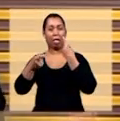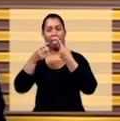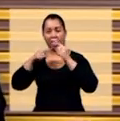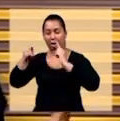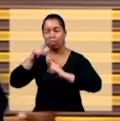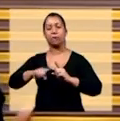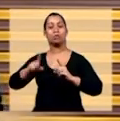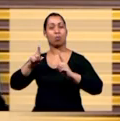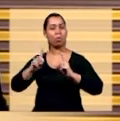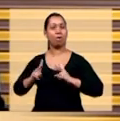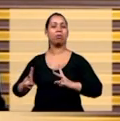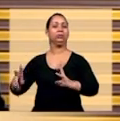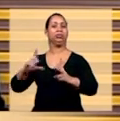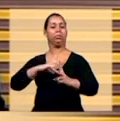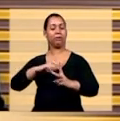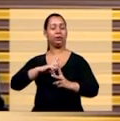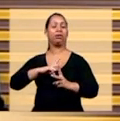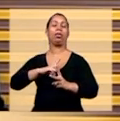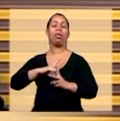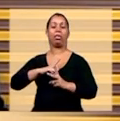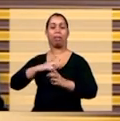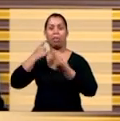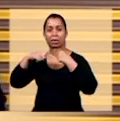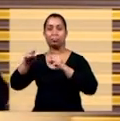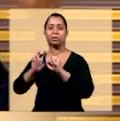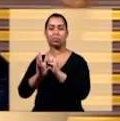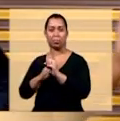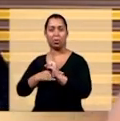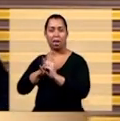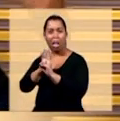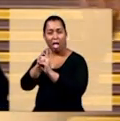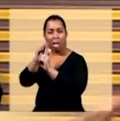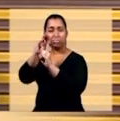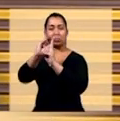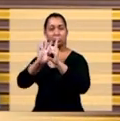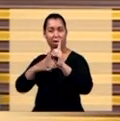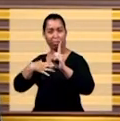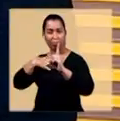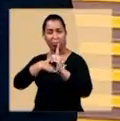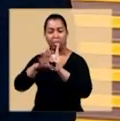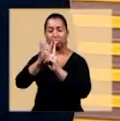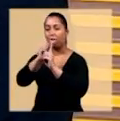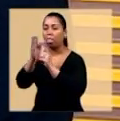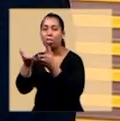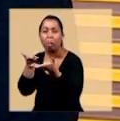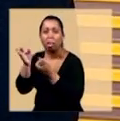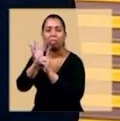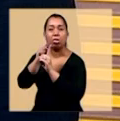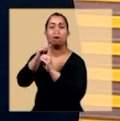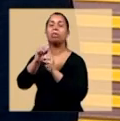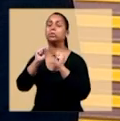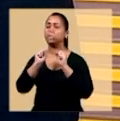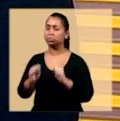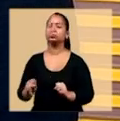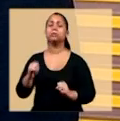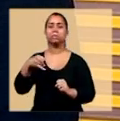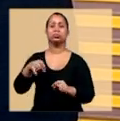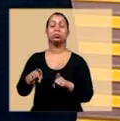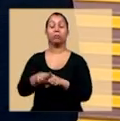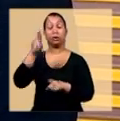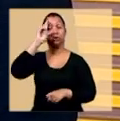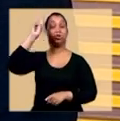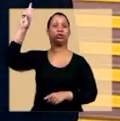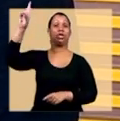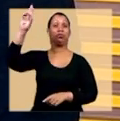assédio? É comum reclamações também por assédio sexual que cheguem até vocês nas empresas? Chega também. De donos de empresa,